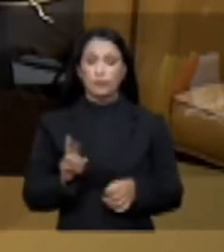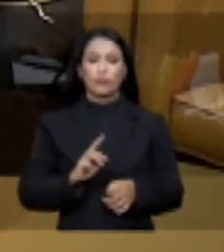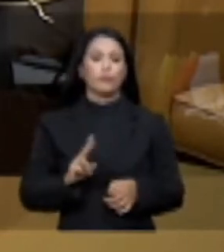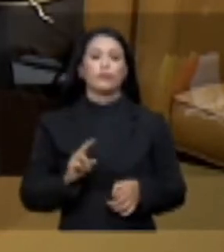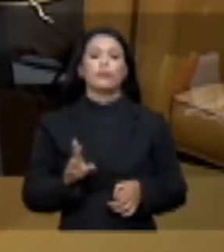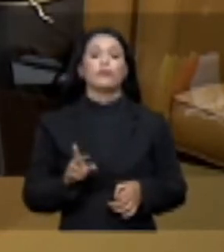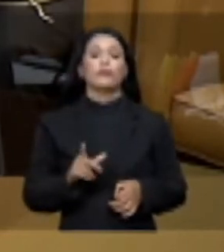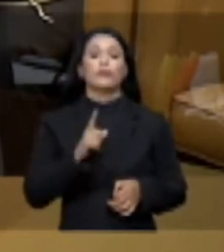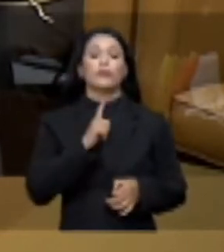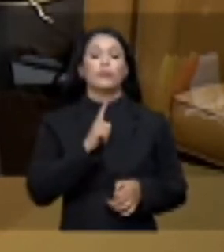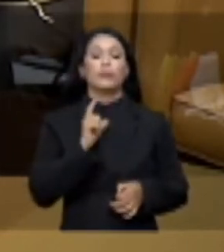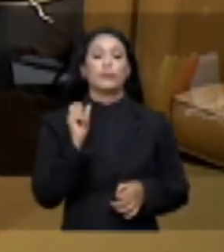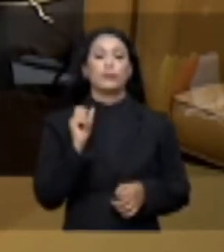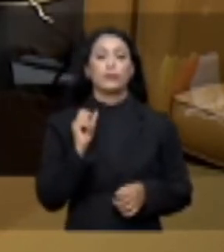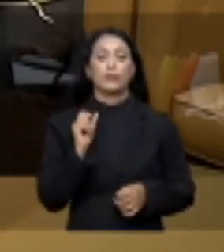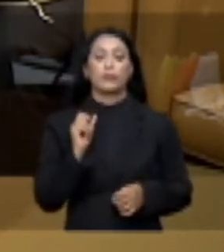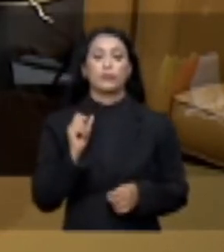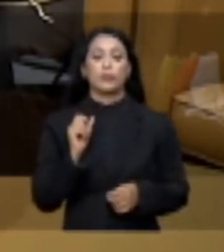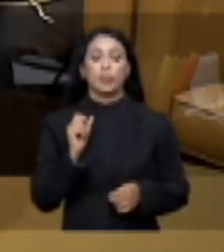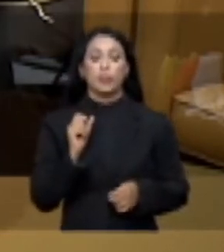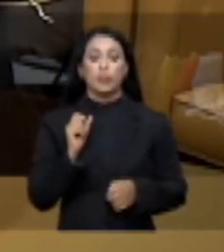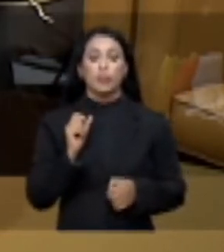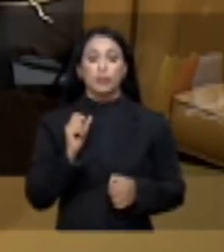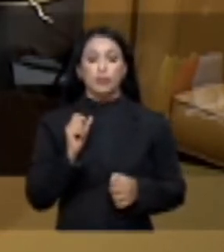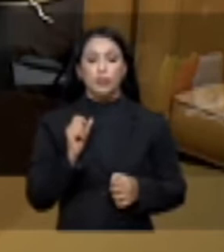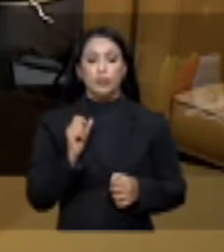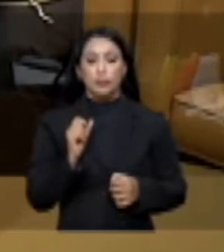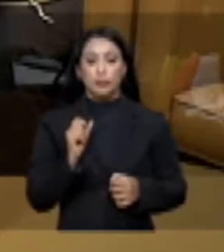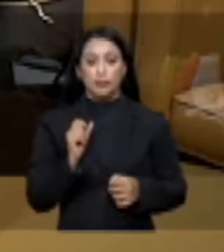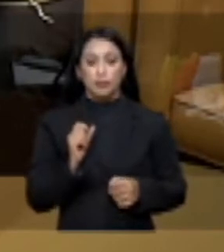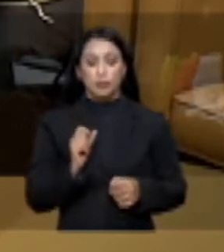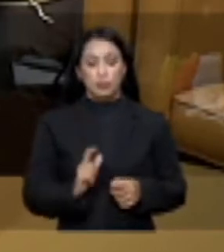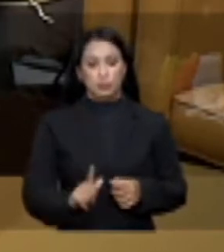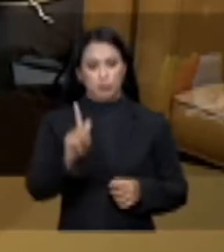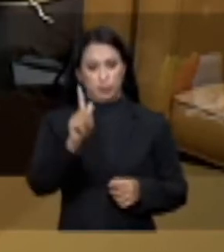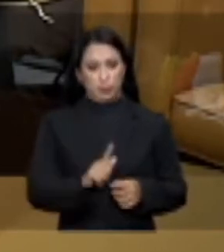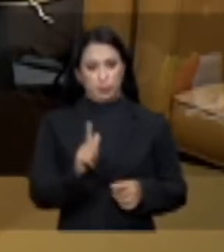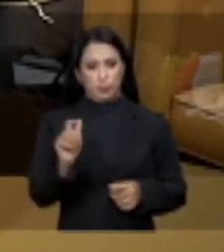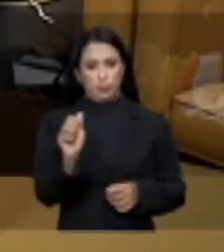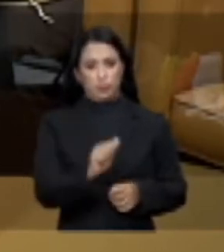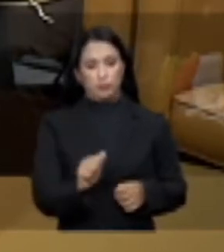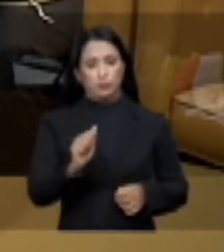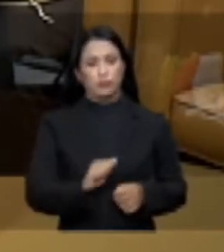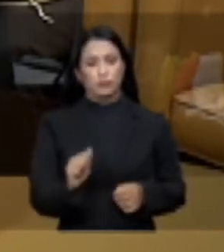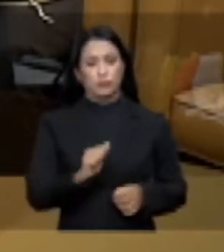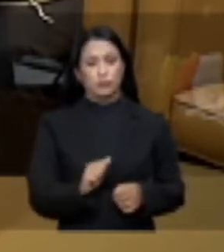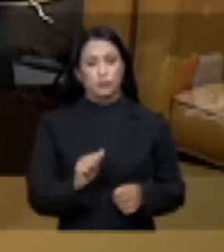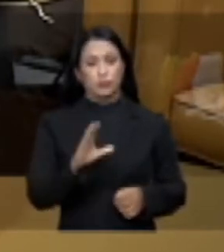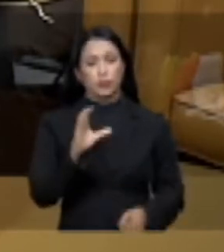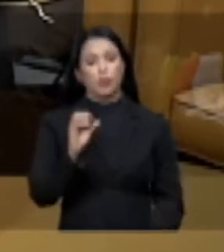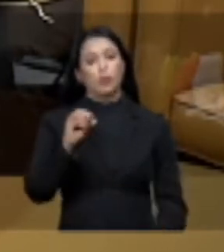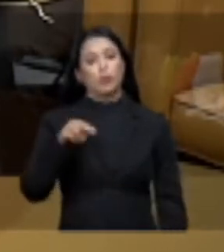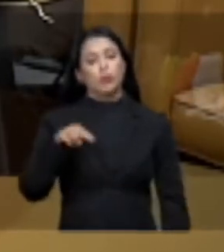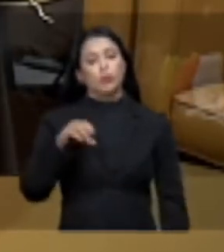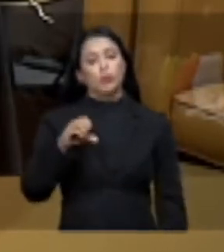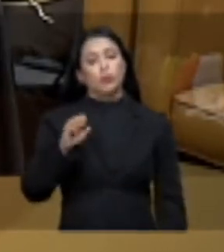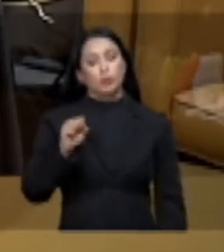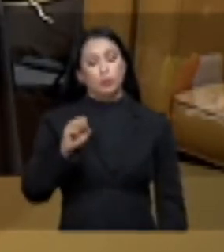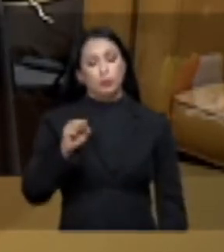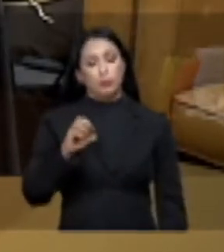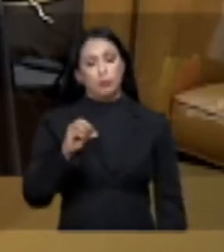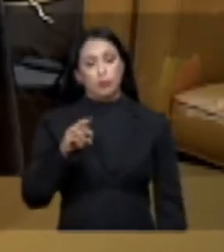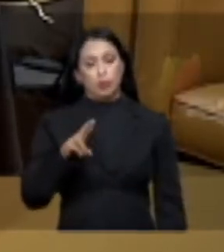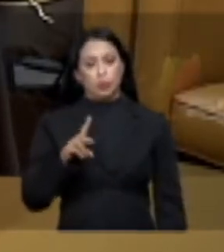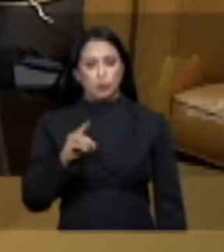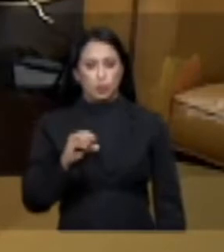sejam necessariamente limítrofes. Assim como as demais formas de gestão associada, que são os consórcios públicos, essas também não